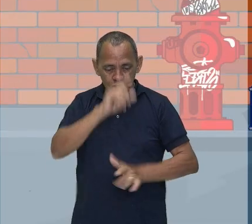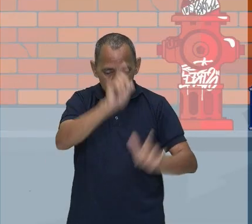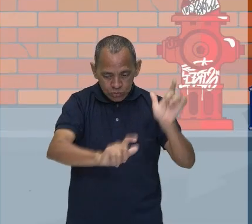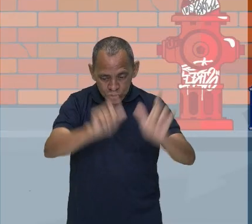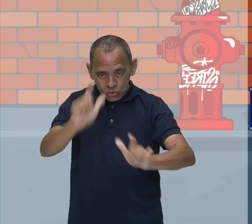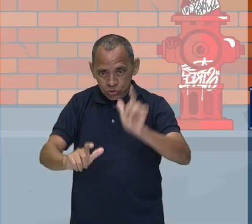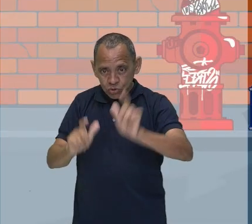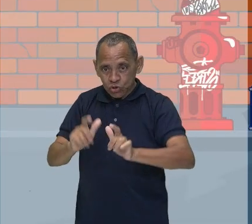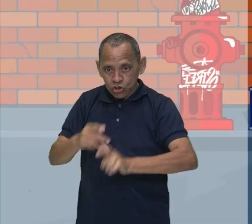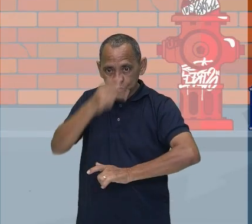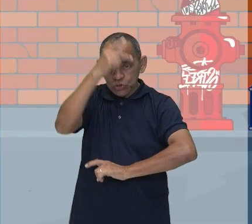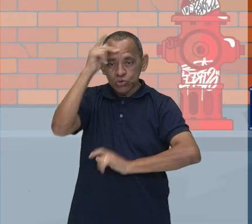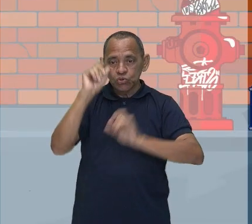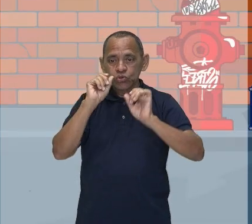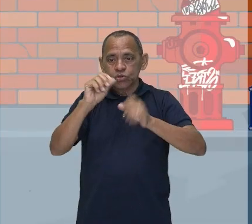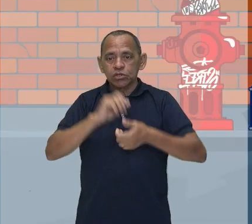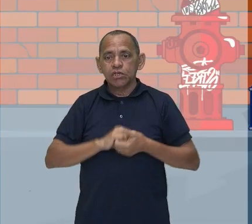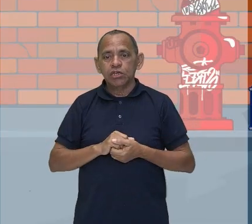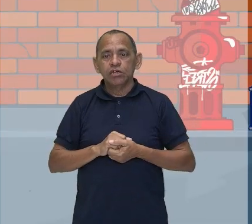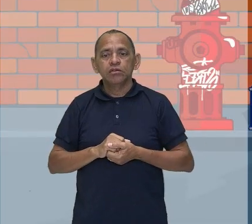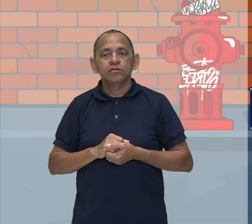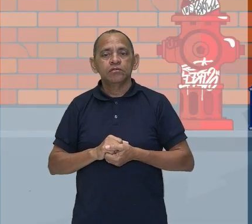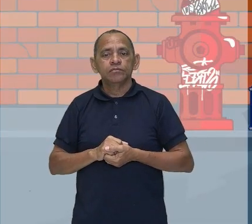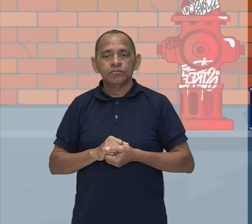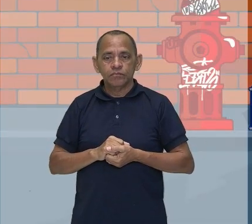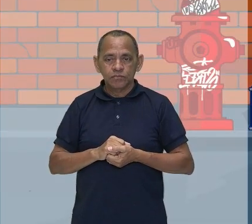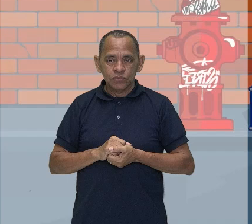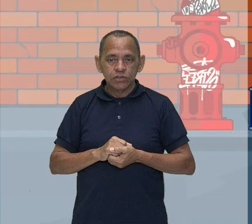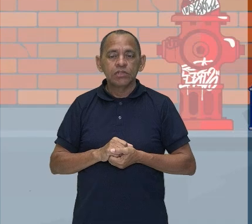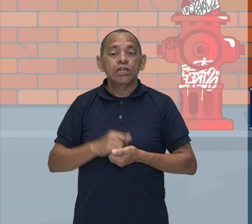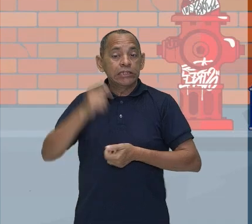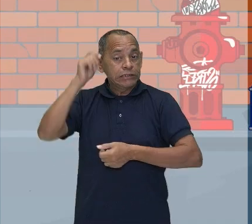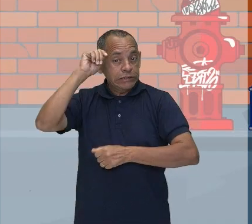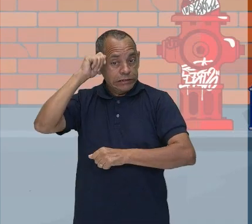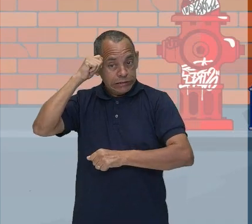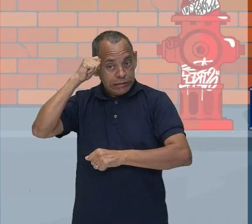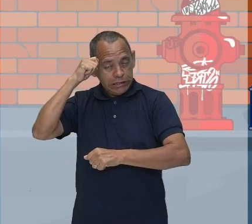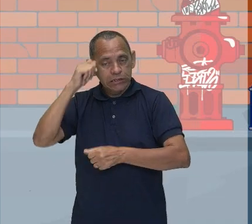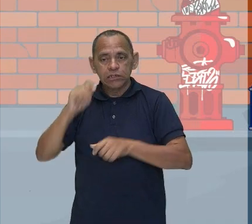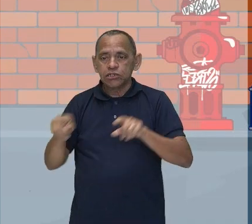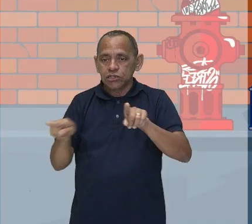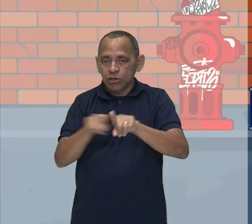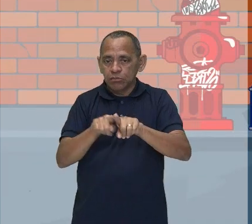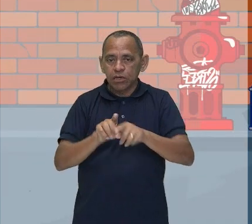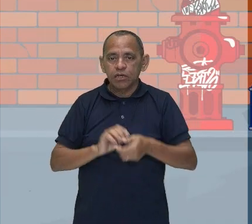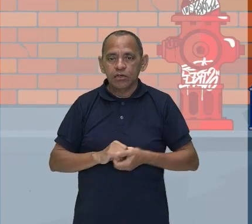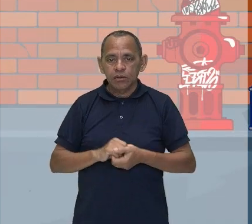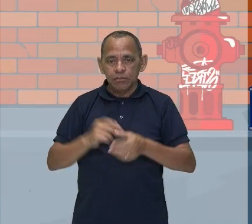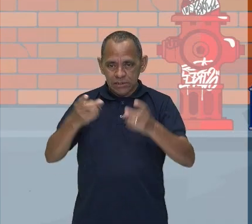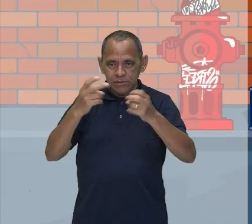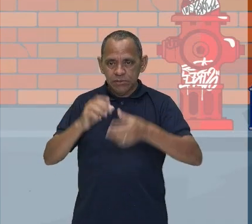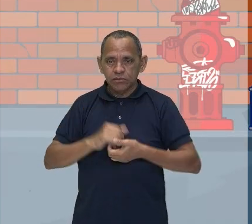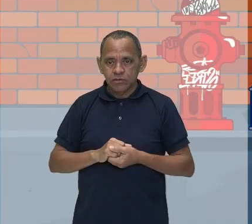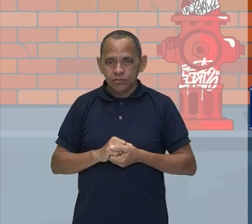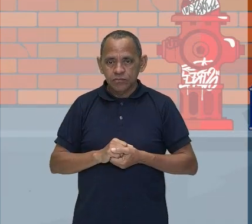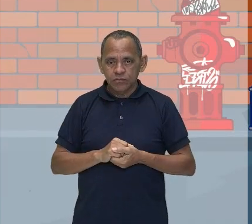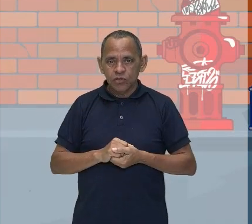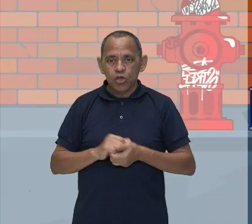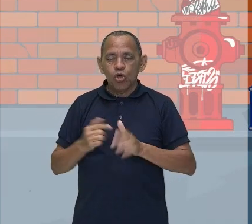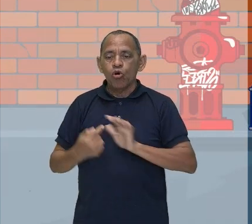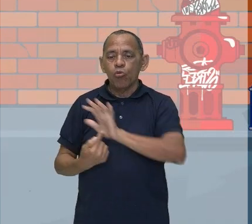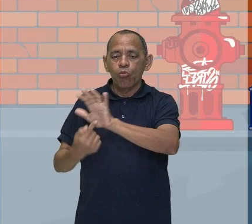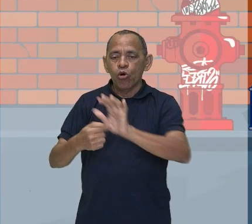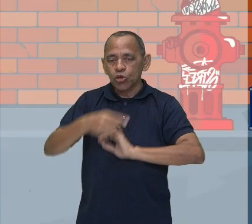são pessoas de quê? De cor, né? São negros, então mostra mais uma vez a marginalização, onde mostra, inclusive, que quem